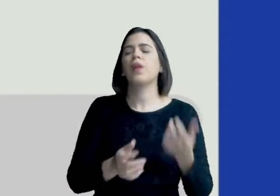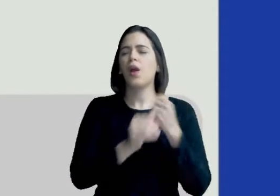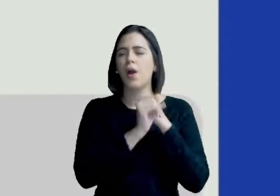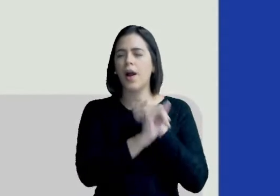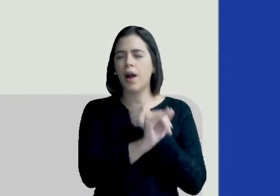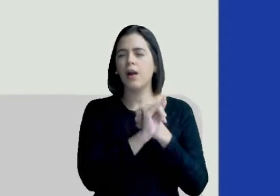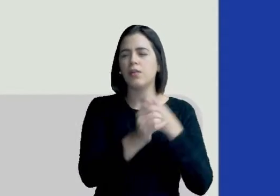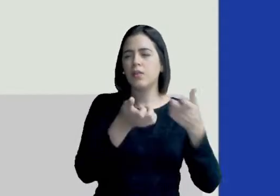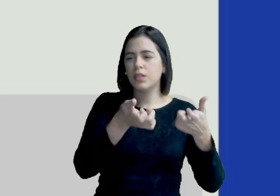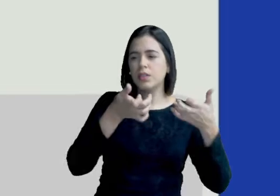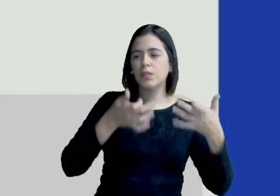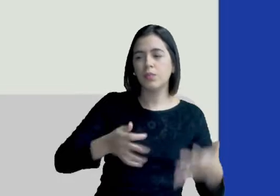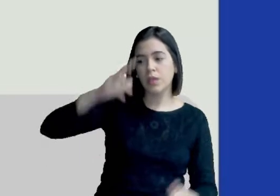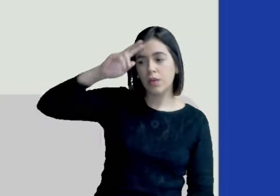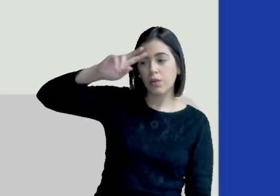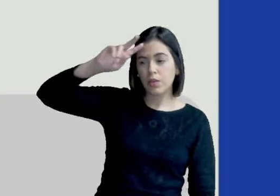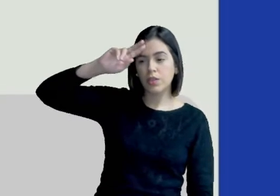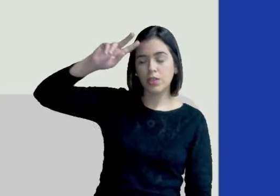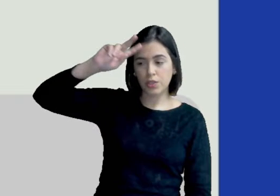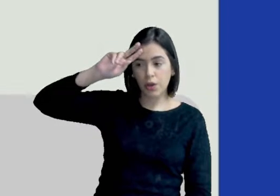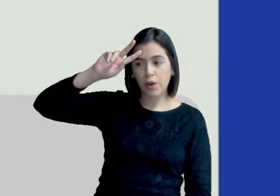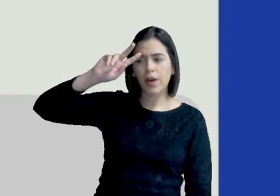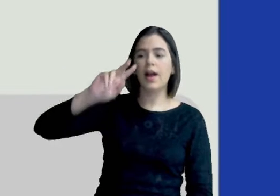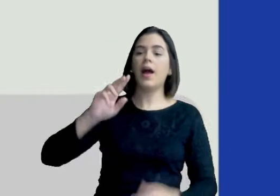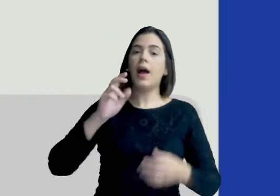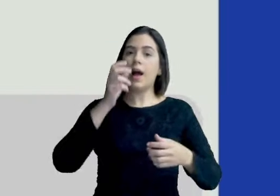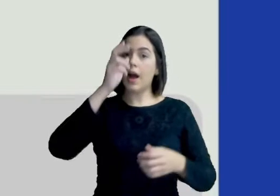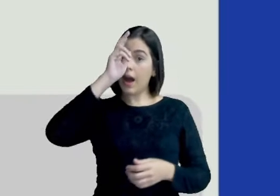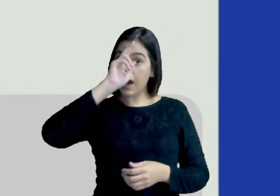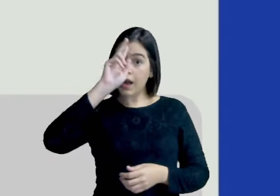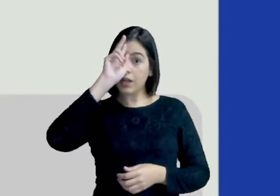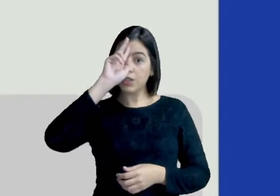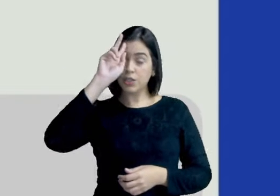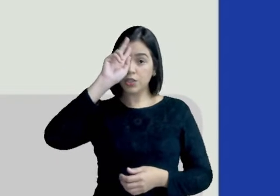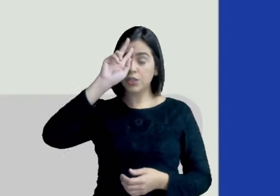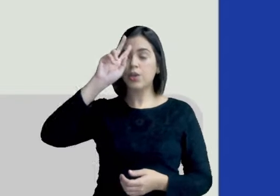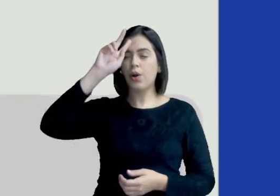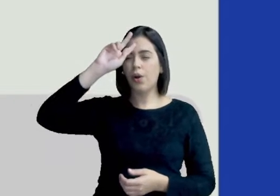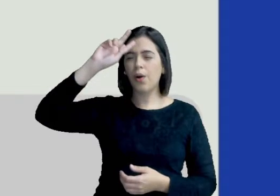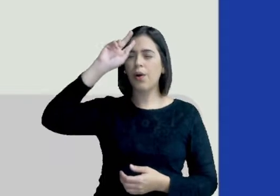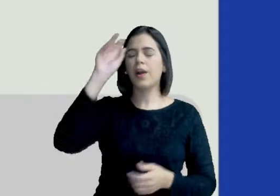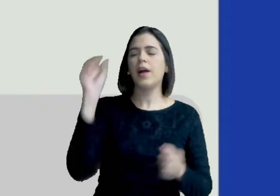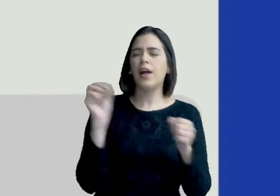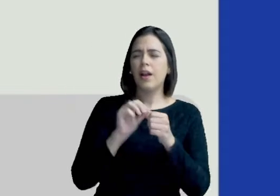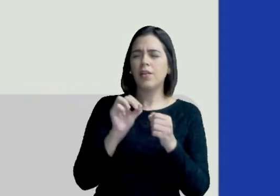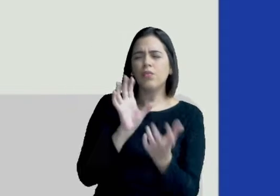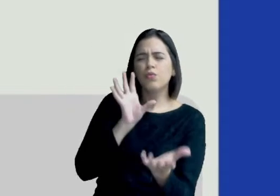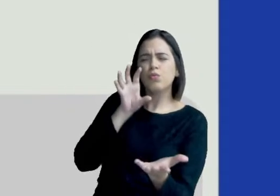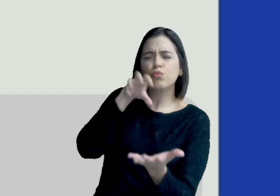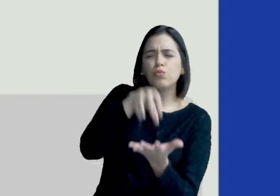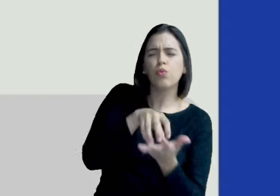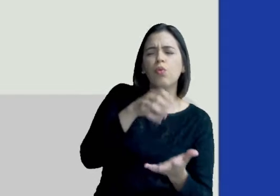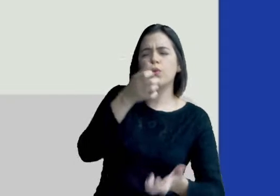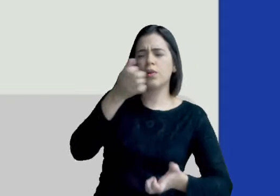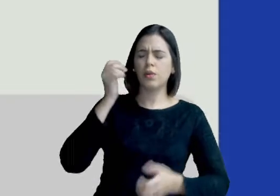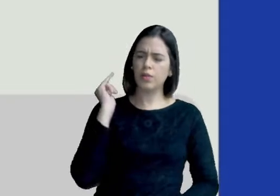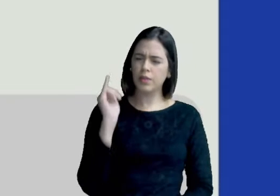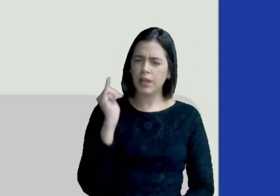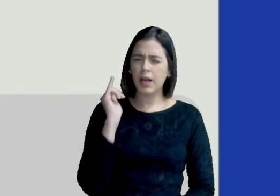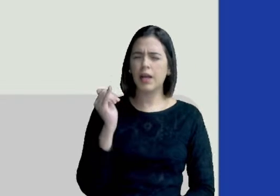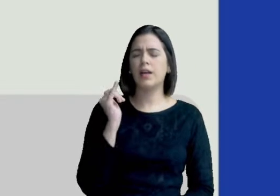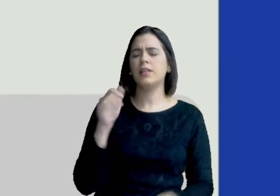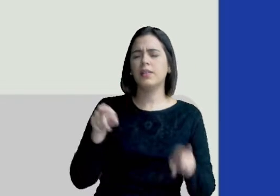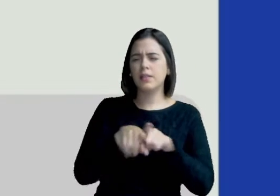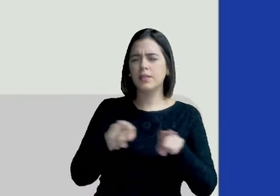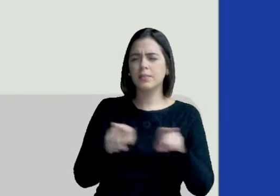crónica cuenta una historia, relata. Esta historia se convierte en el núcleo de su eje narrativo.